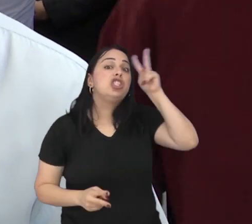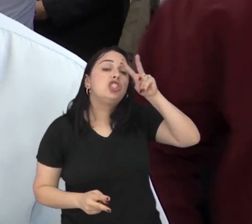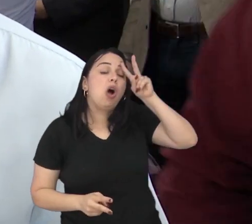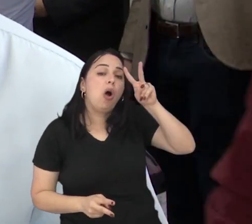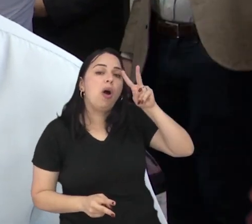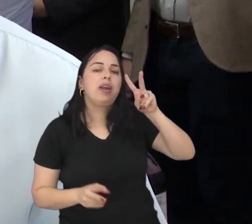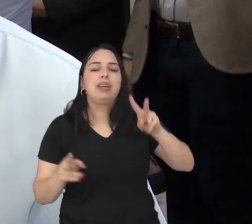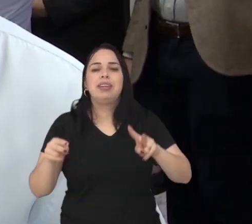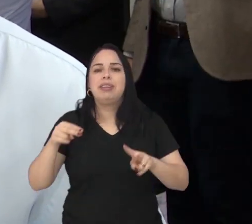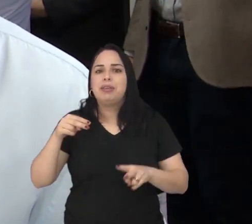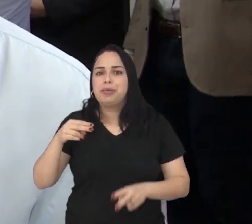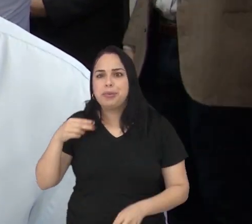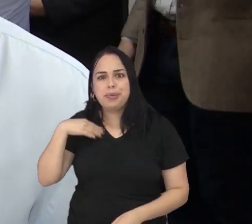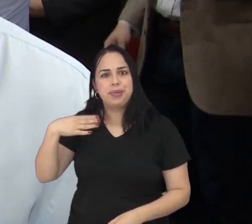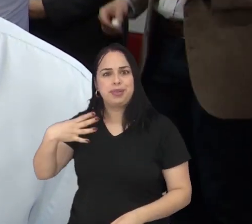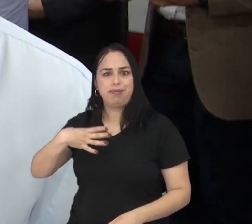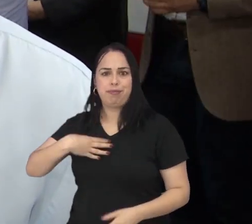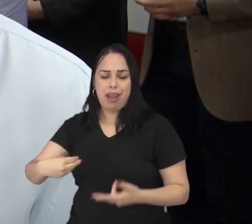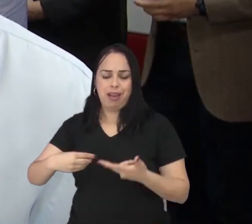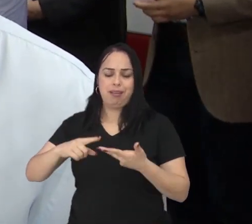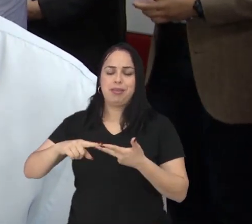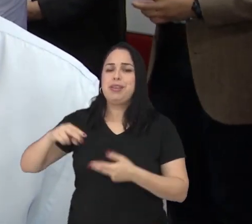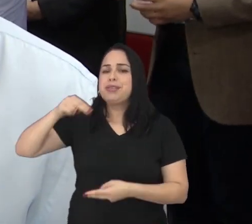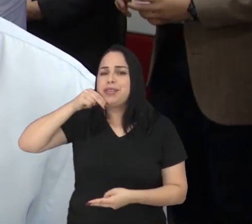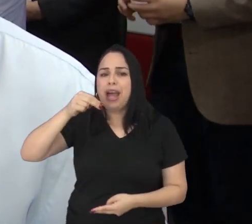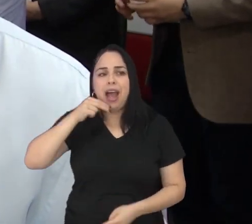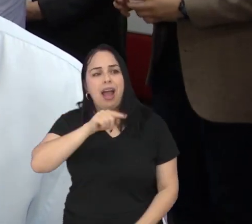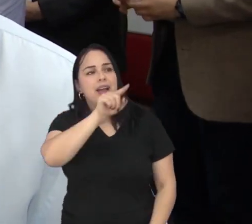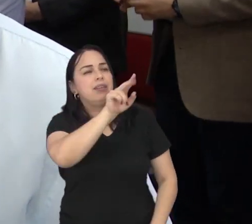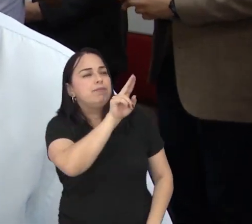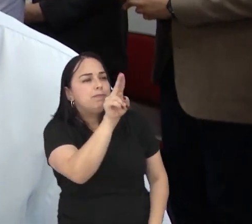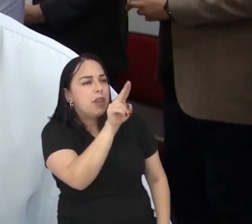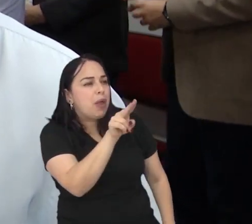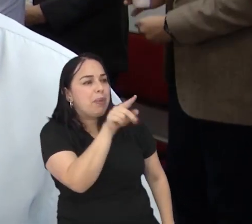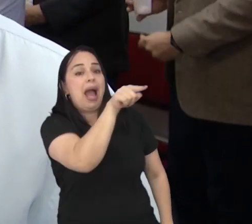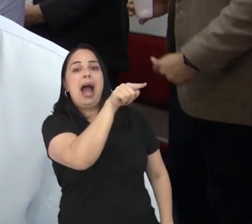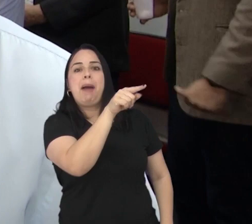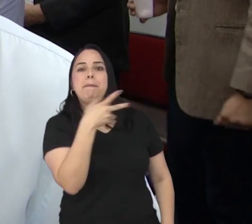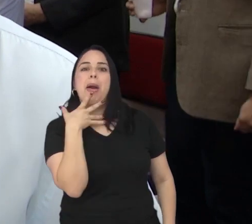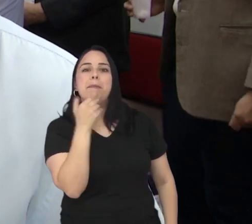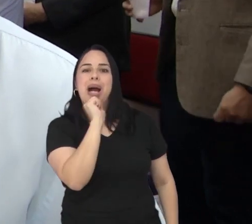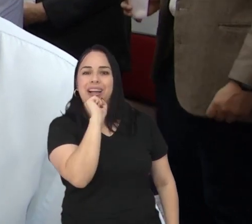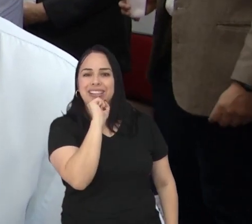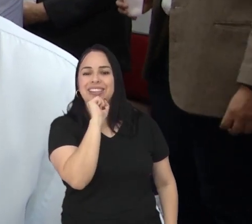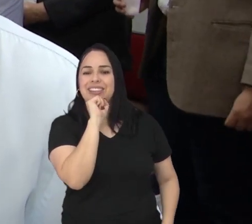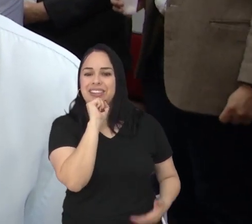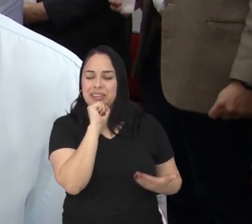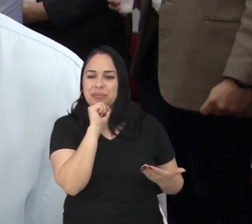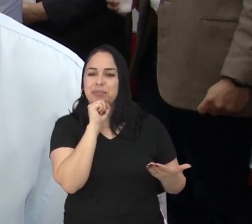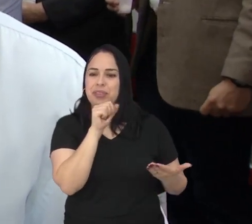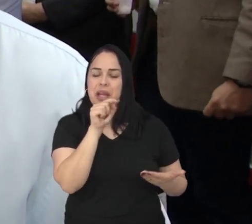os parentes deles, os filhos, os netos vão chegar lá e vão dizer: aquele ali é meu pai,